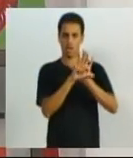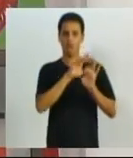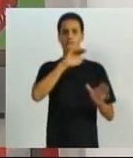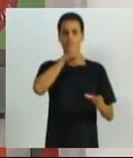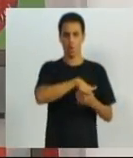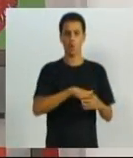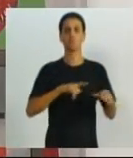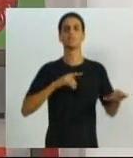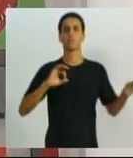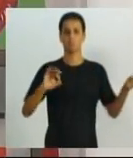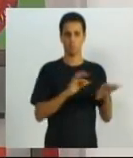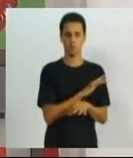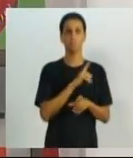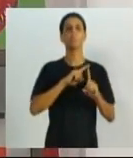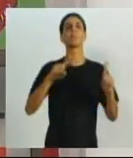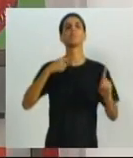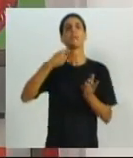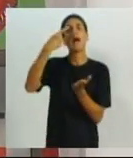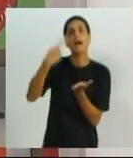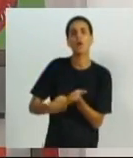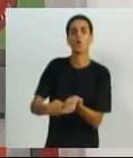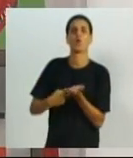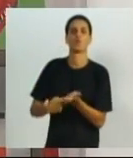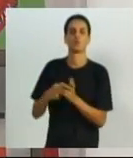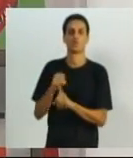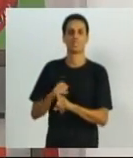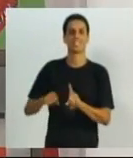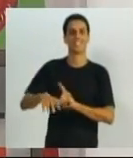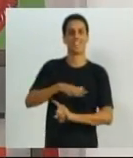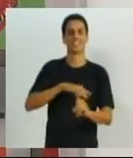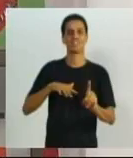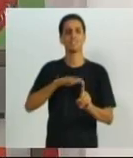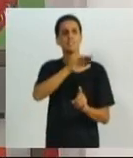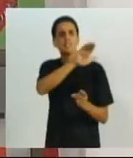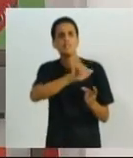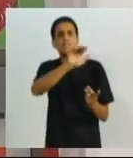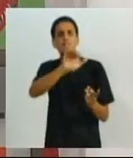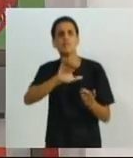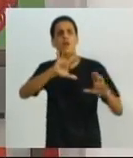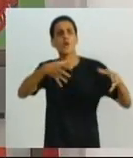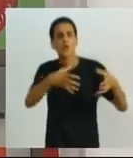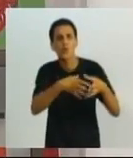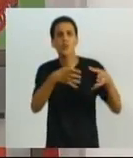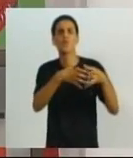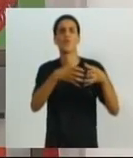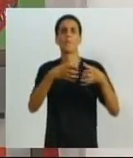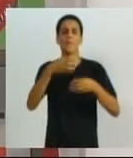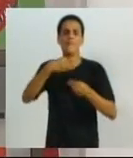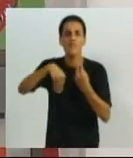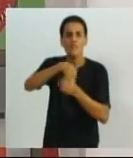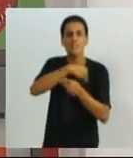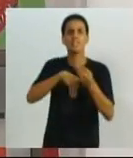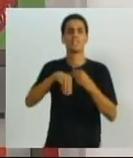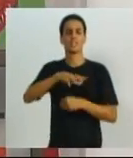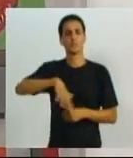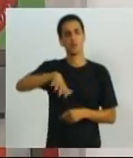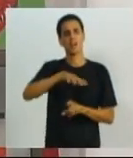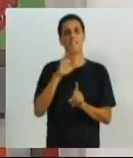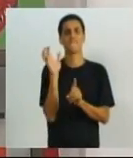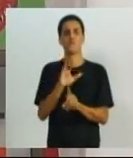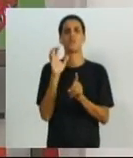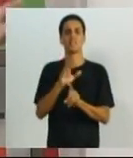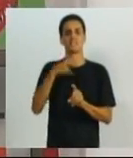temos que fazer um pacto com a sociedade e aí chamar aqui as entidades que participam do dia a dia e que influenciam